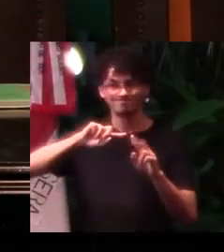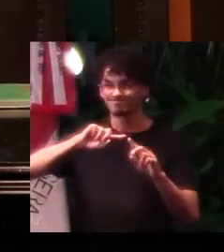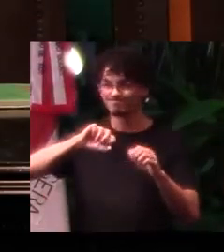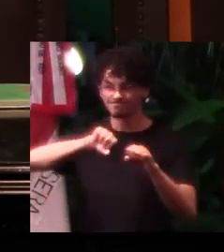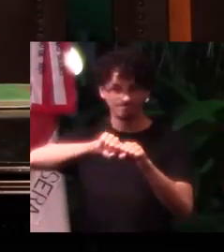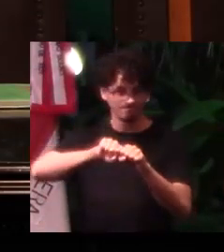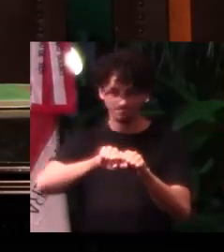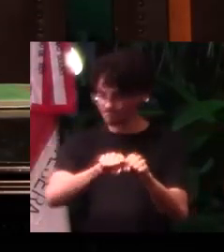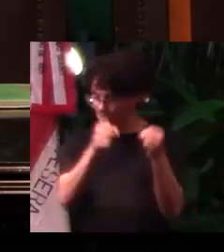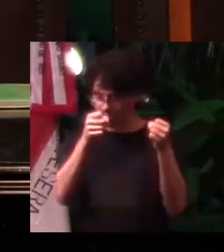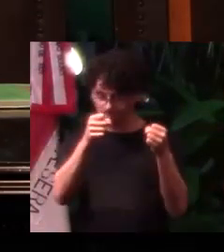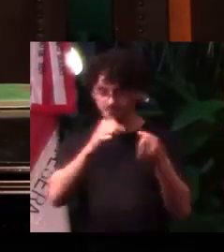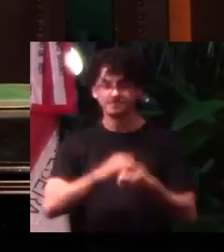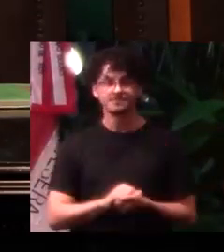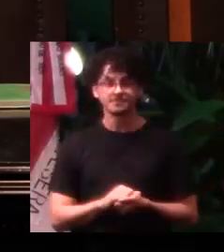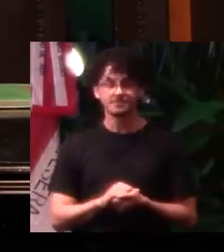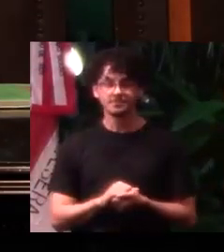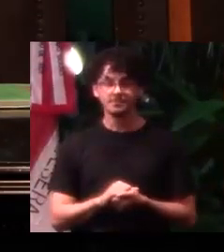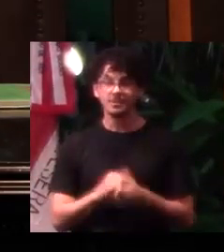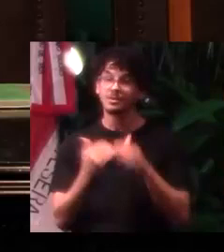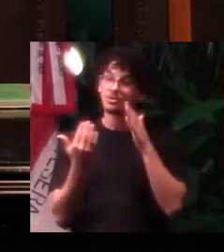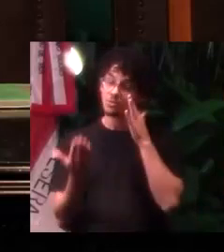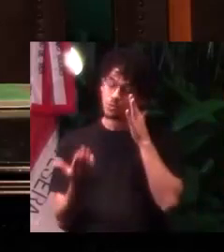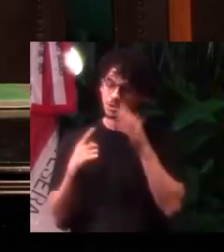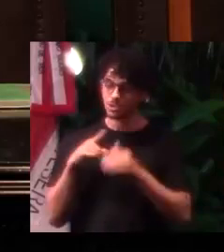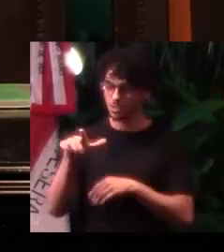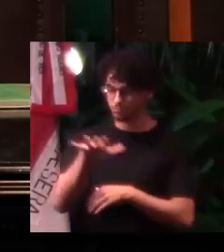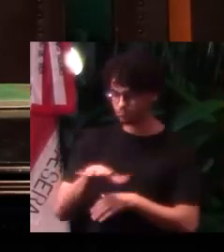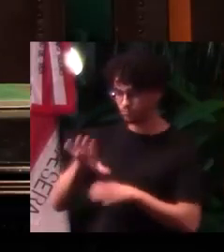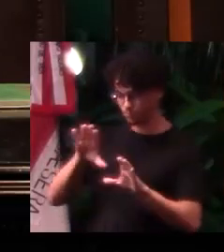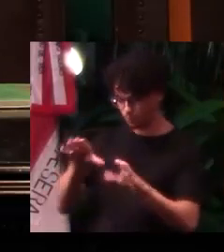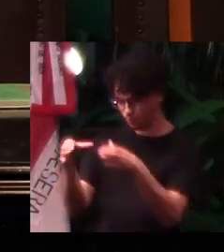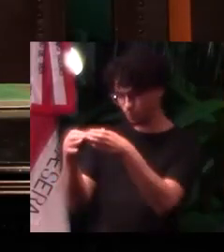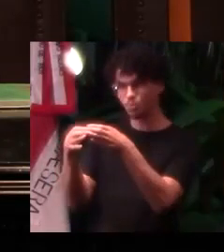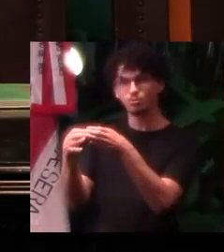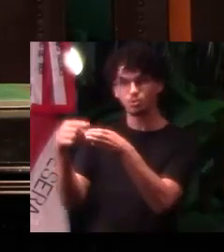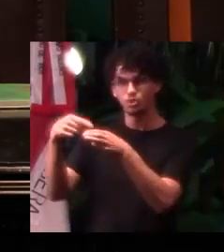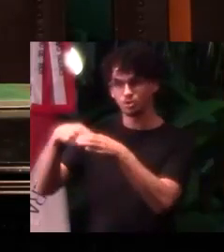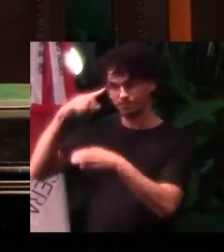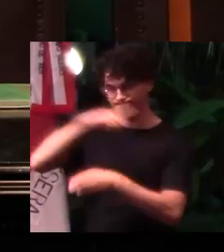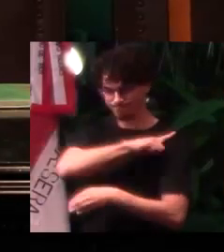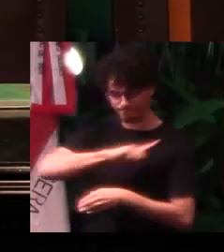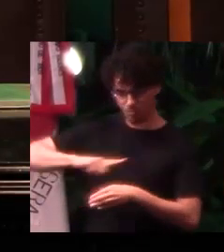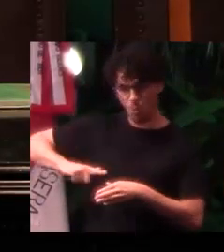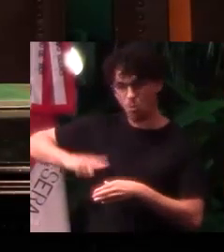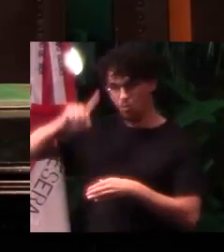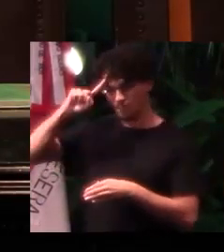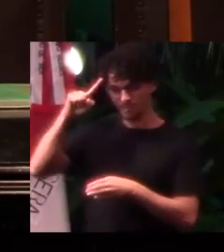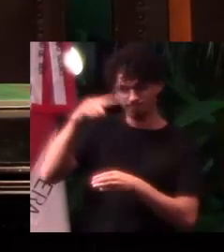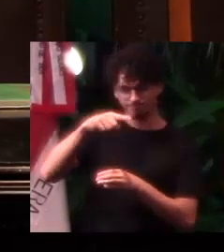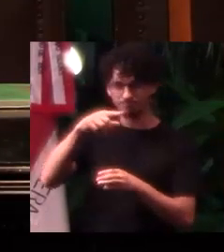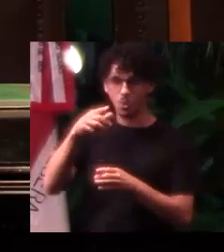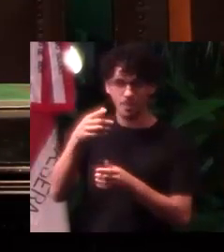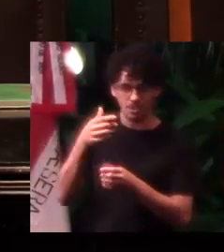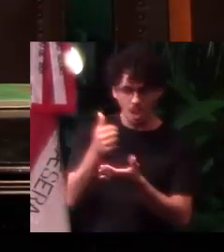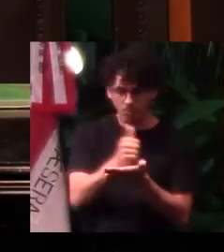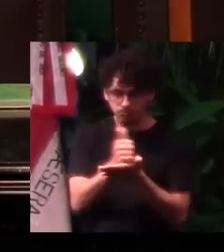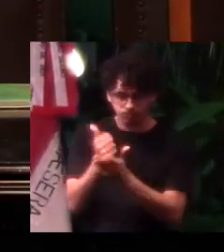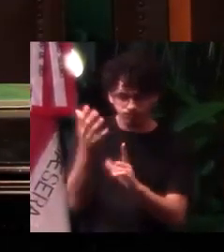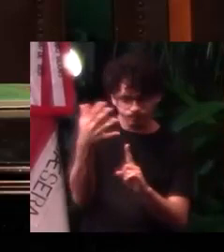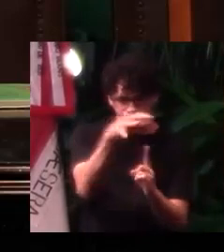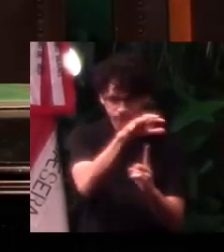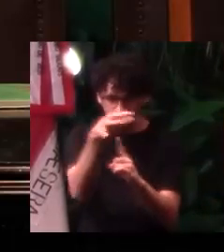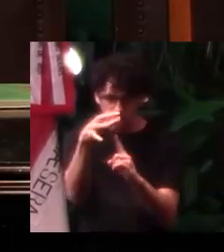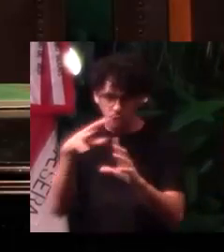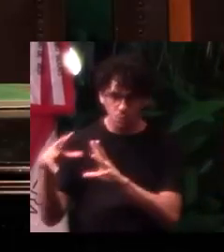onde há um partido que governa e que começa a controlar tudo, e num determinado